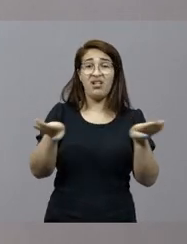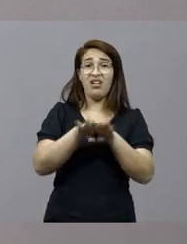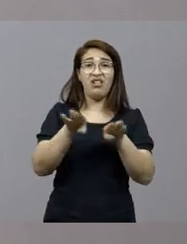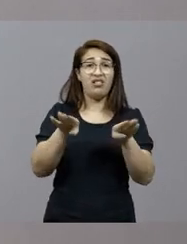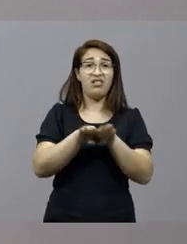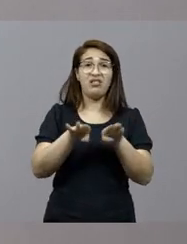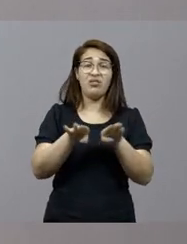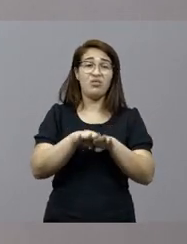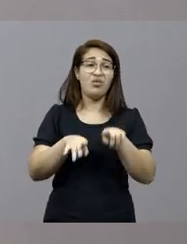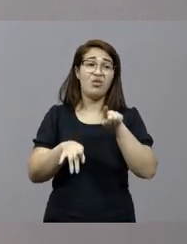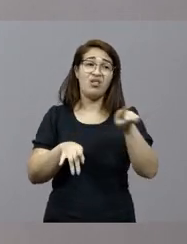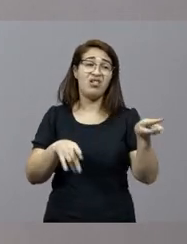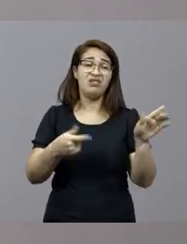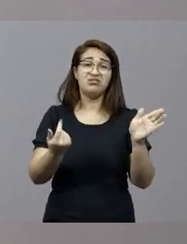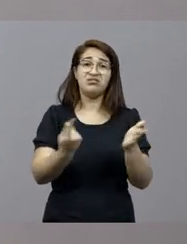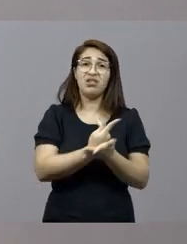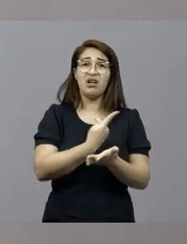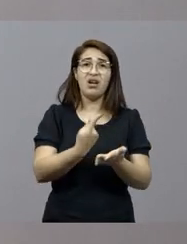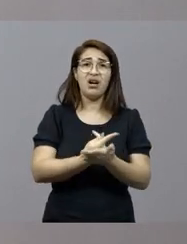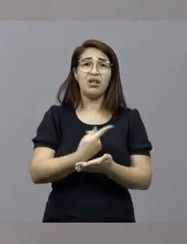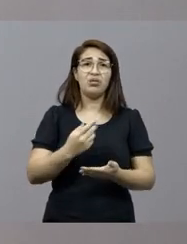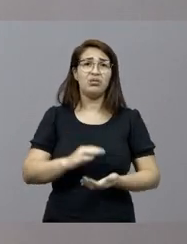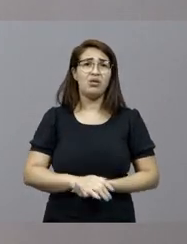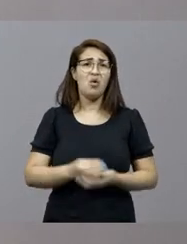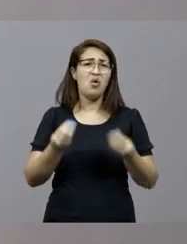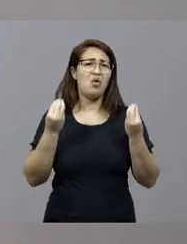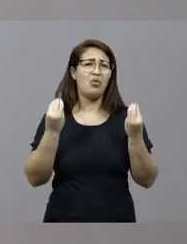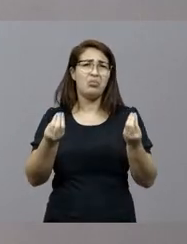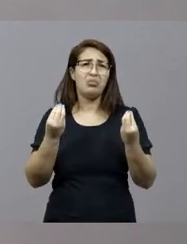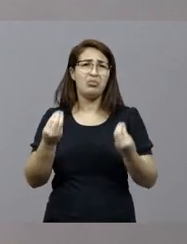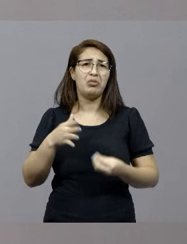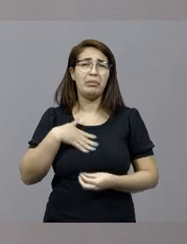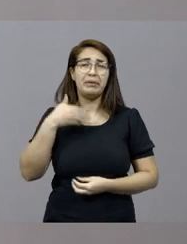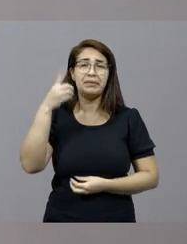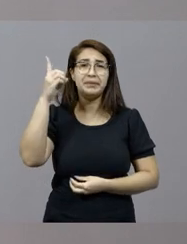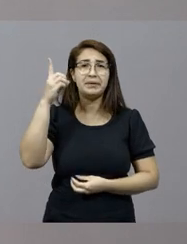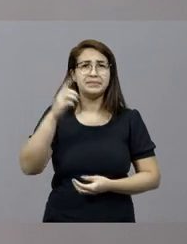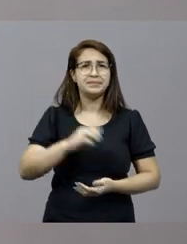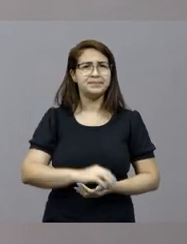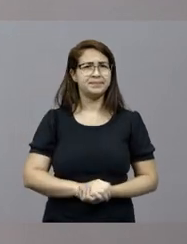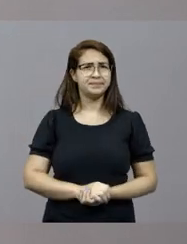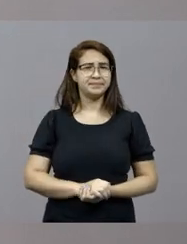lei. Até quando, meu Deus do céu?